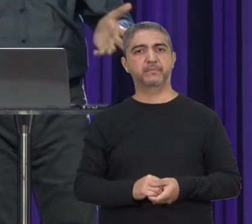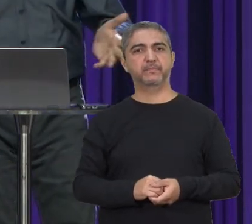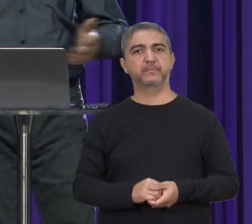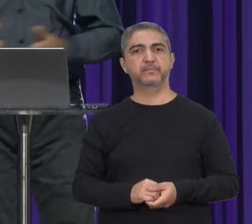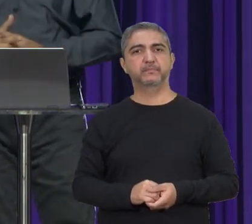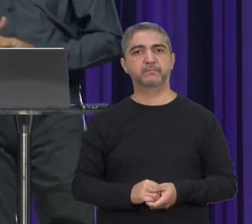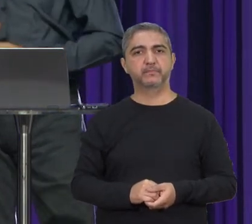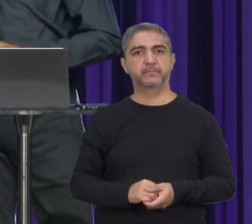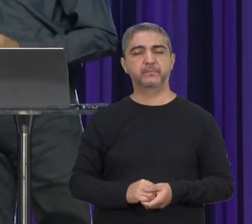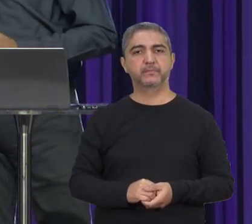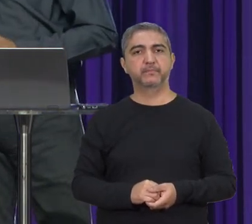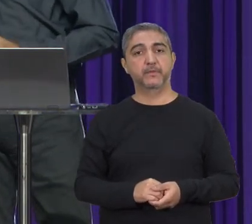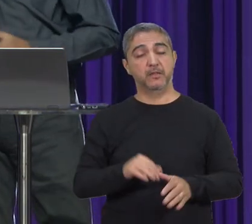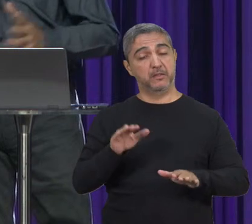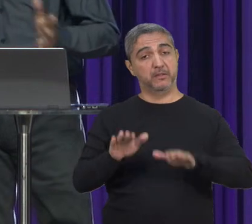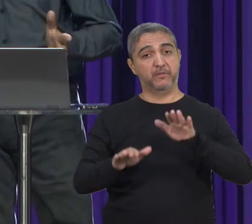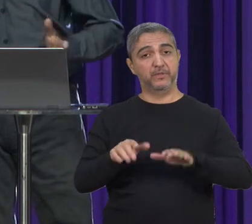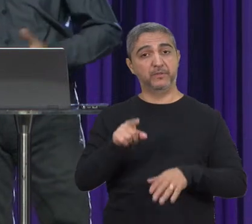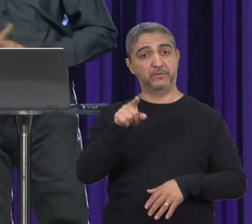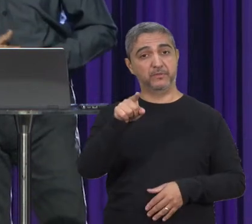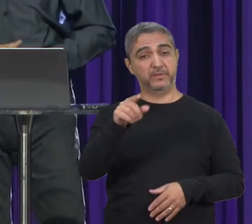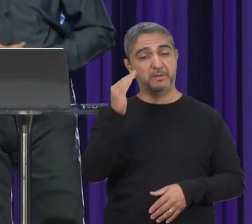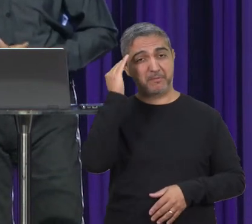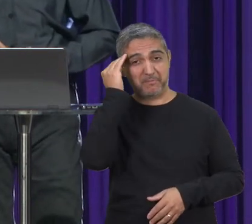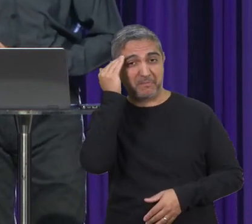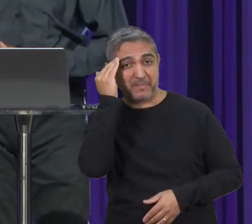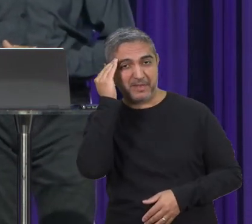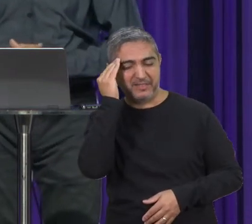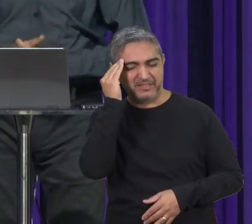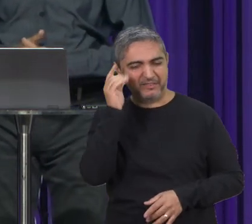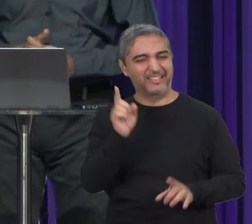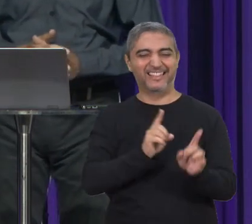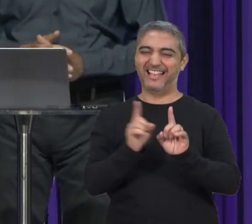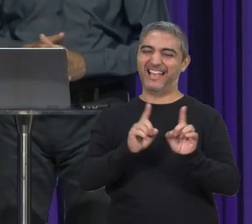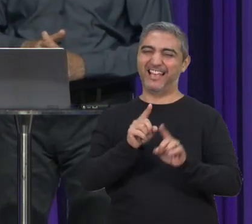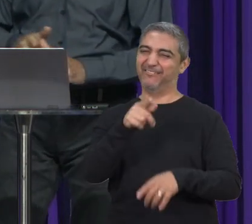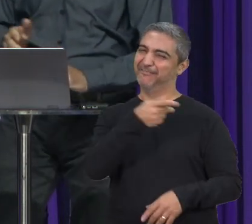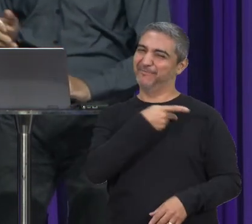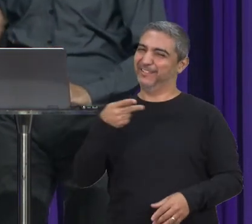Talvez você não concorde comigo, mas eu vou arriscar mesmo assim.